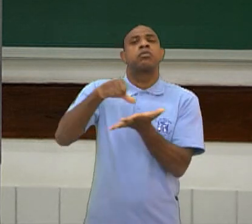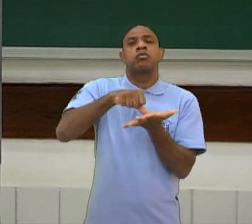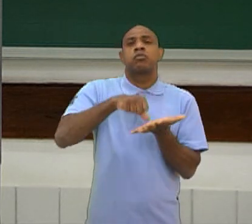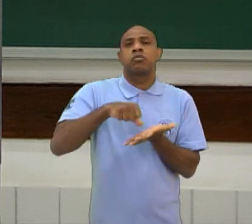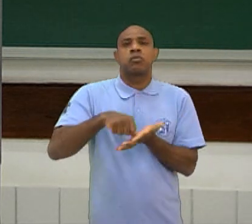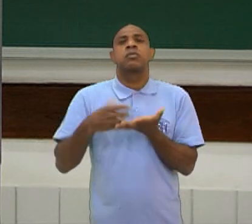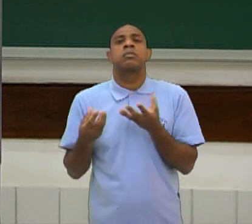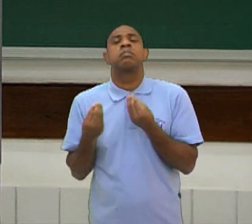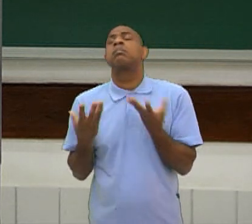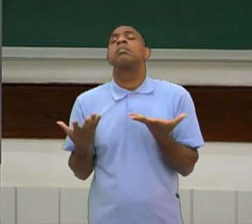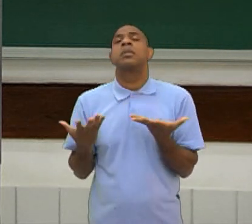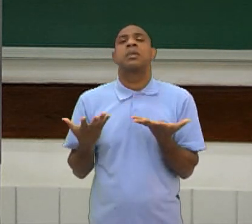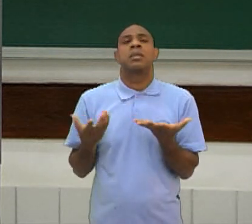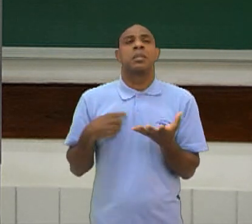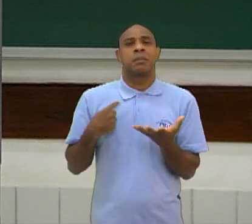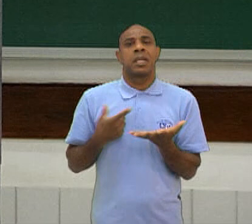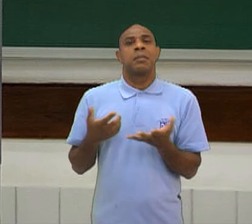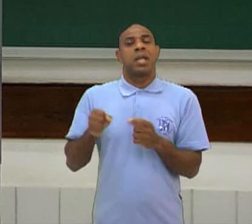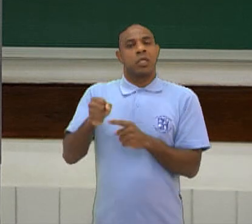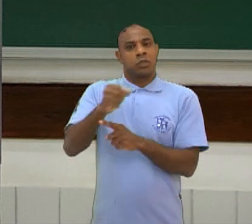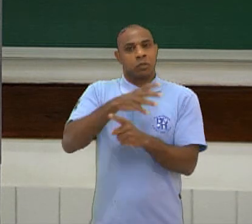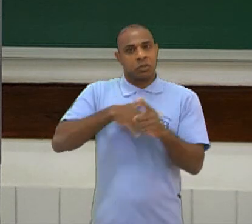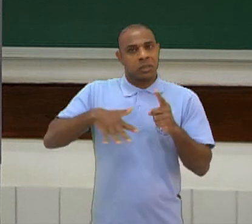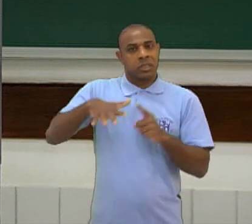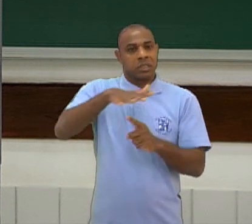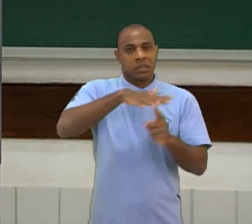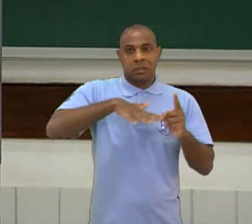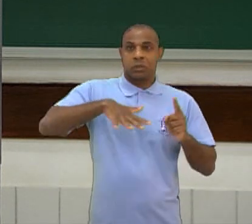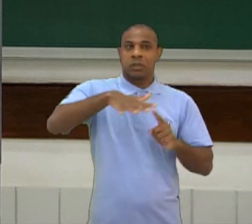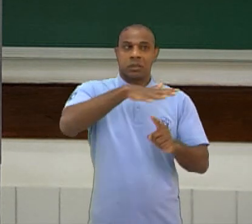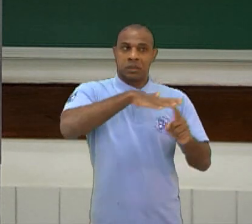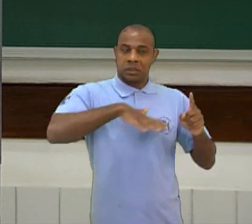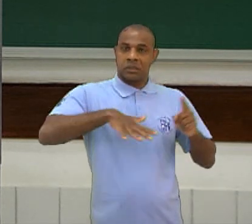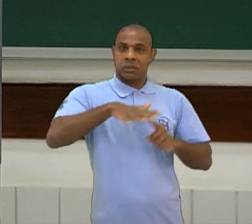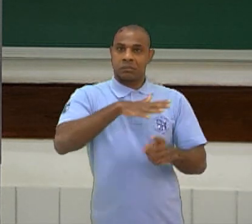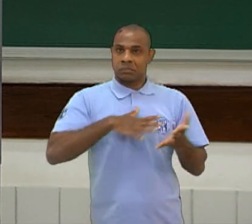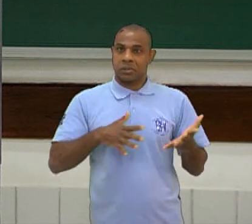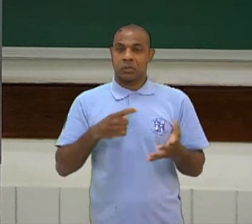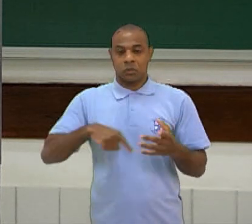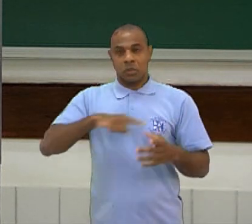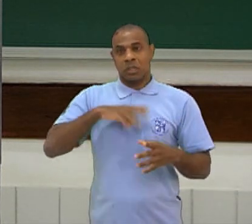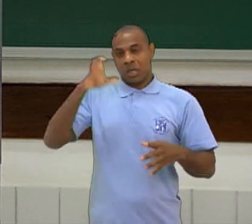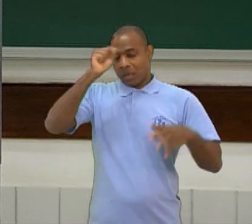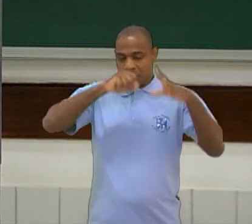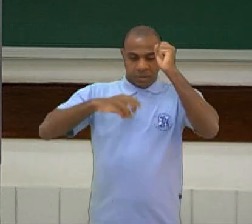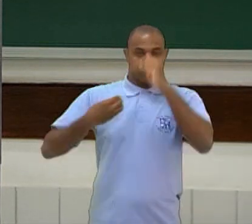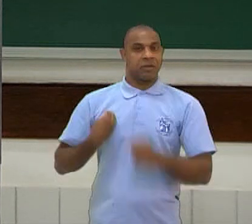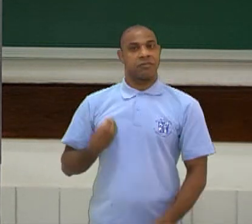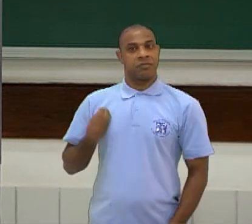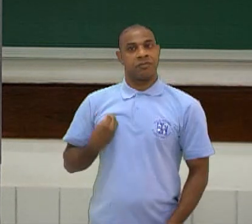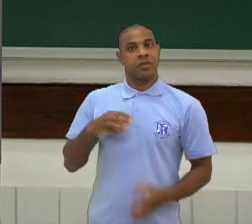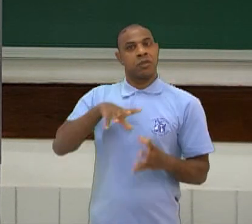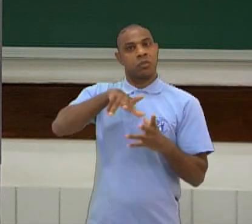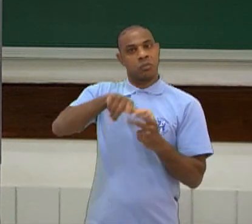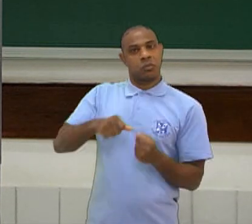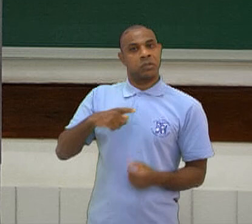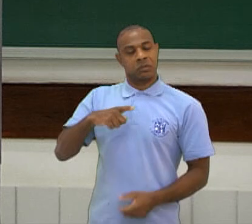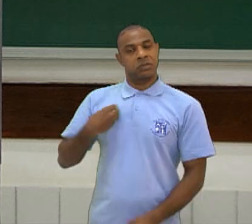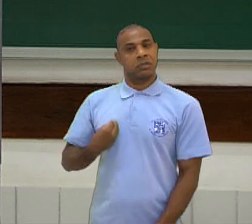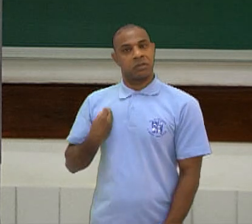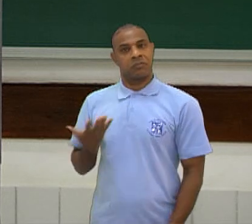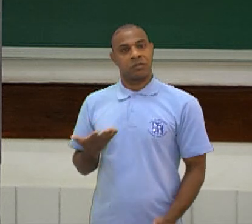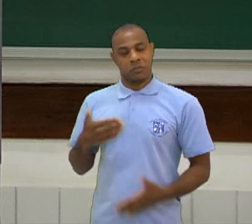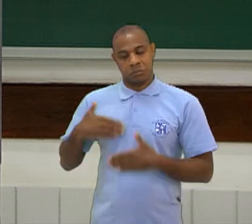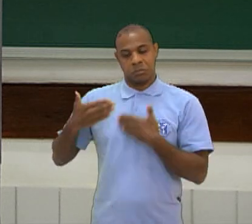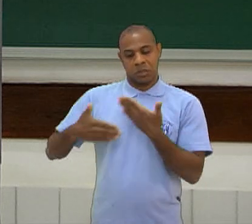sociais do Durkheim? Para socializar-nos. A gente é socializado, a gente aprende a viver no mundo em que a gente está a partir